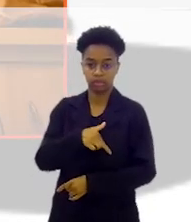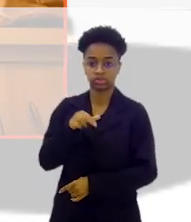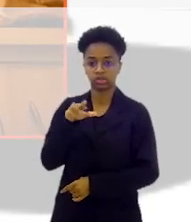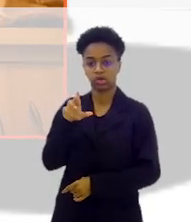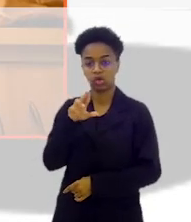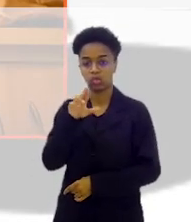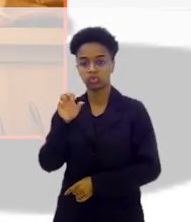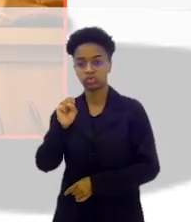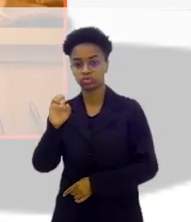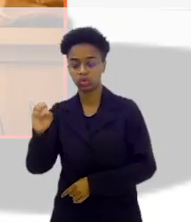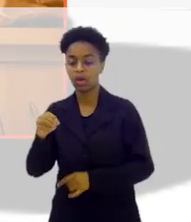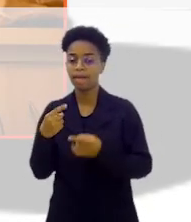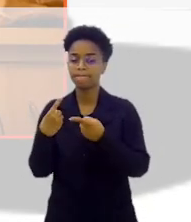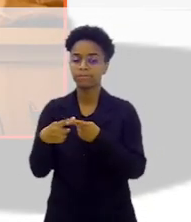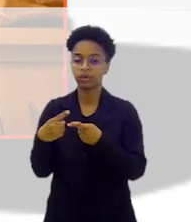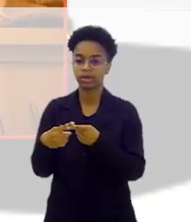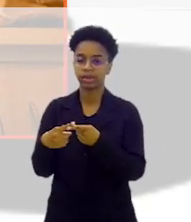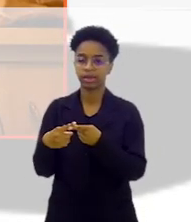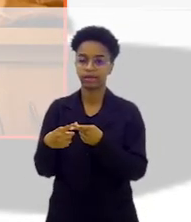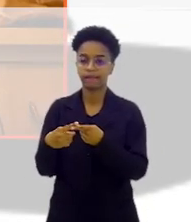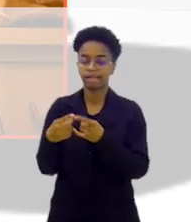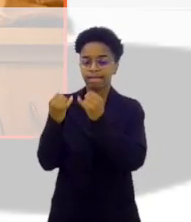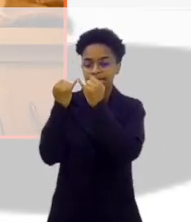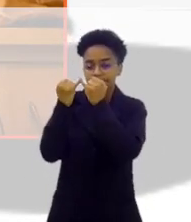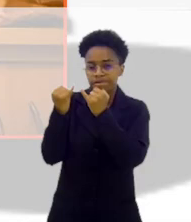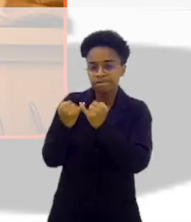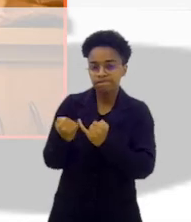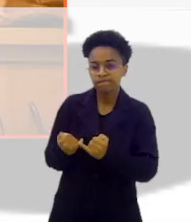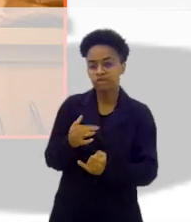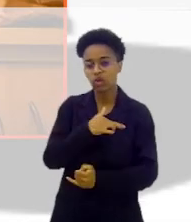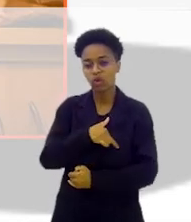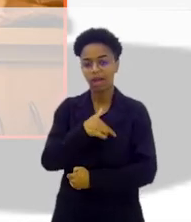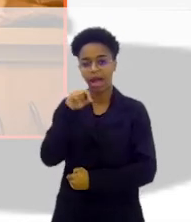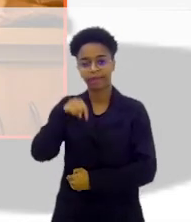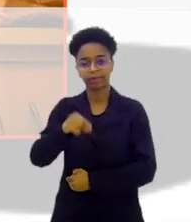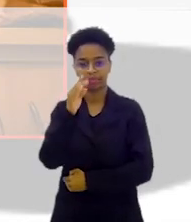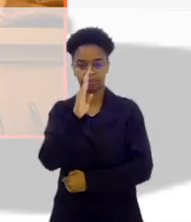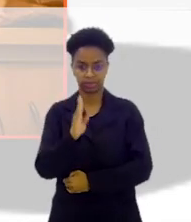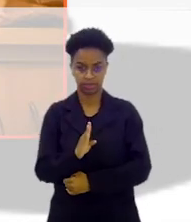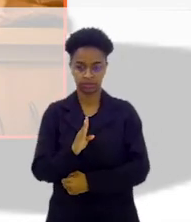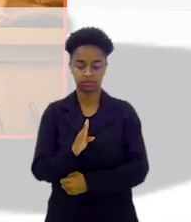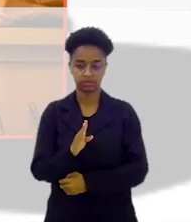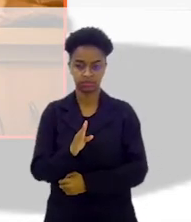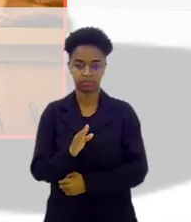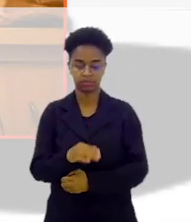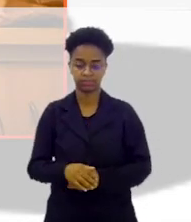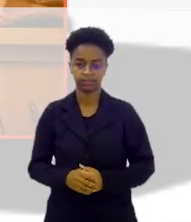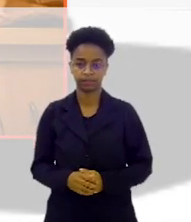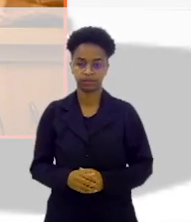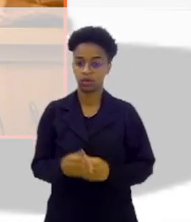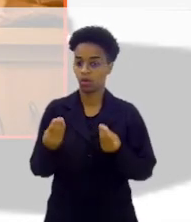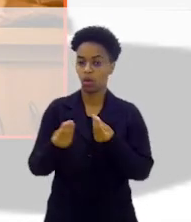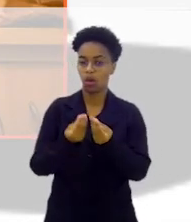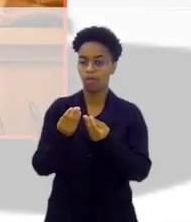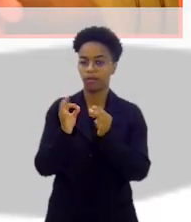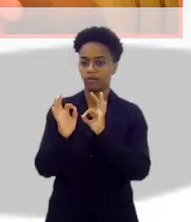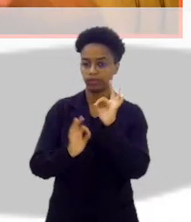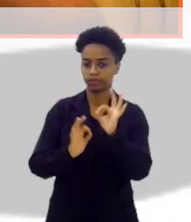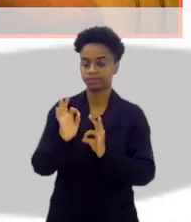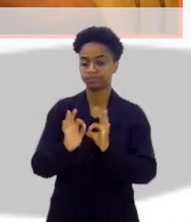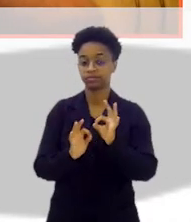russo, porque ele é extremamente parecido com o romance brasileiro em termos